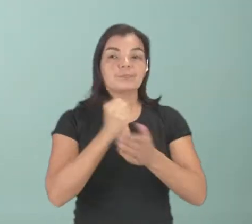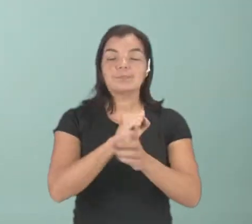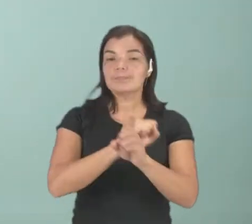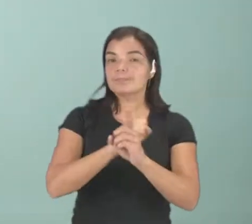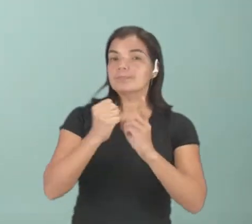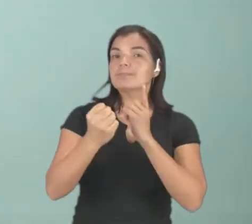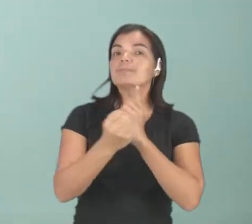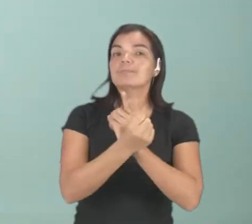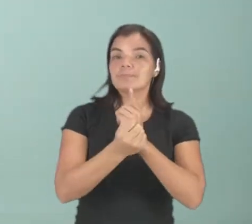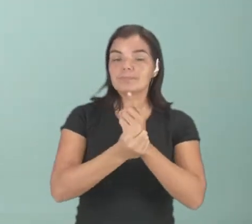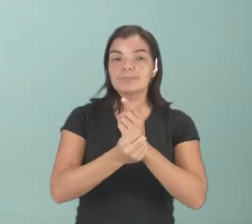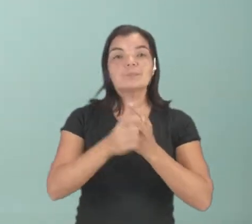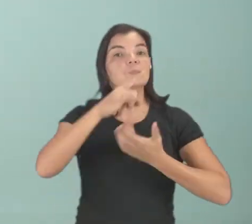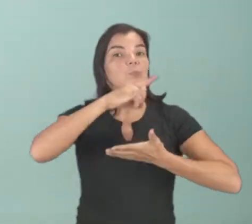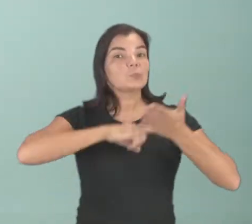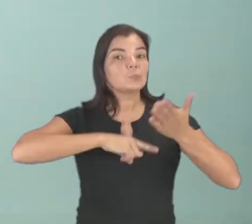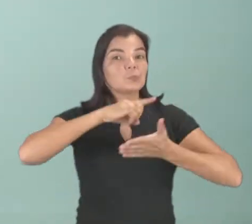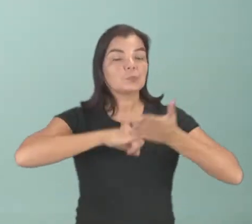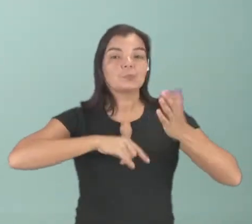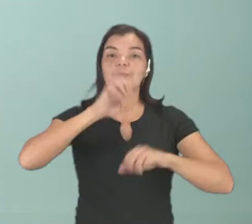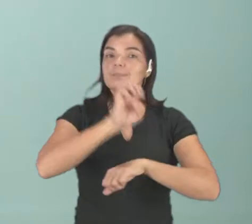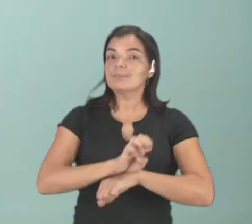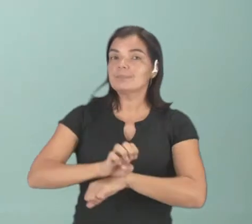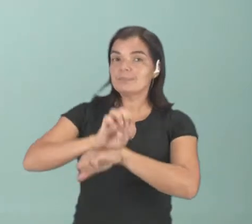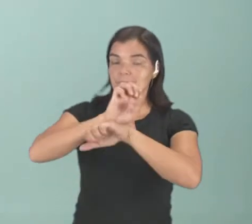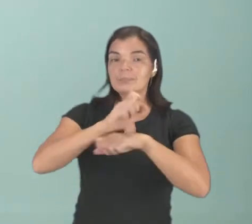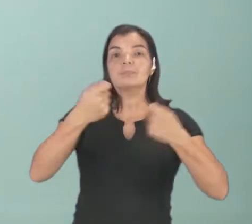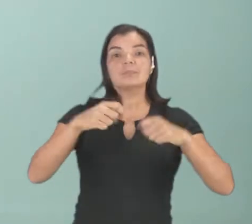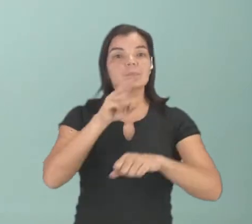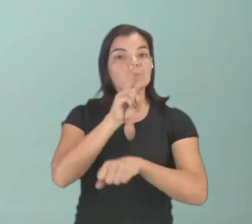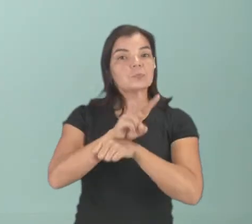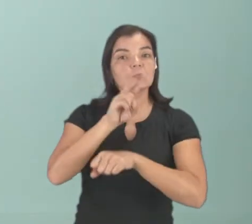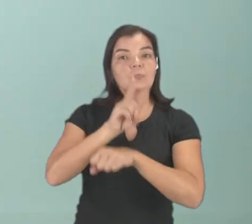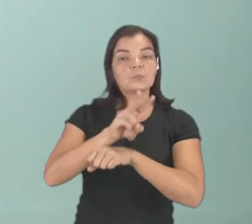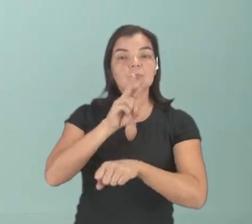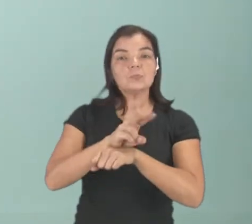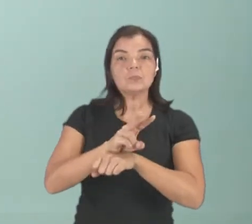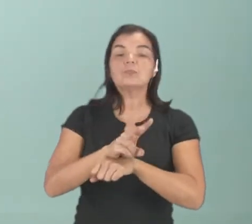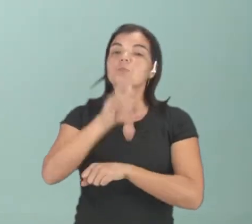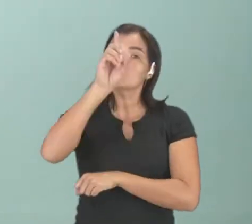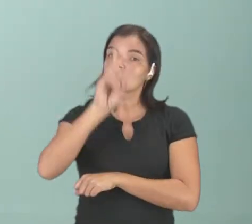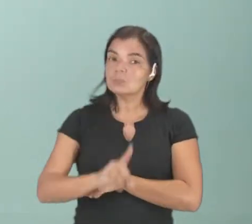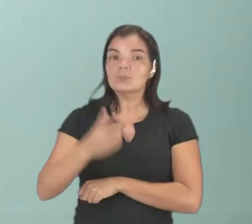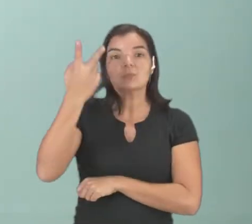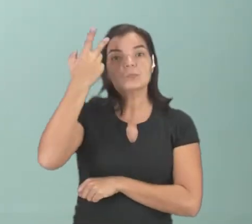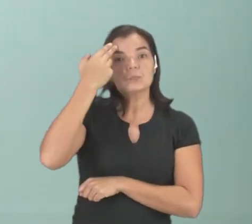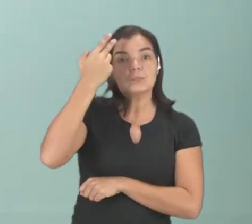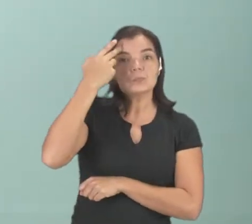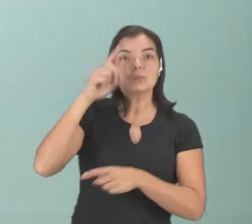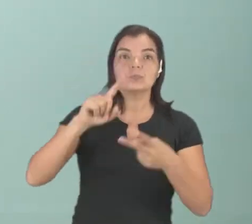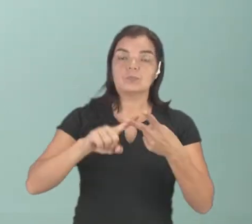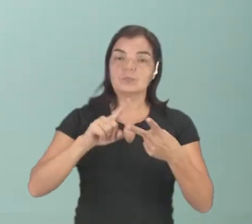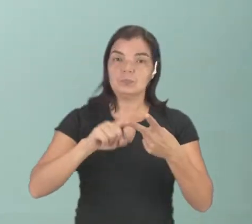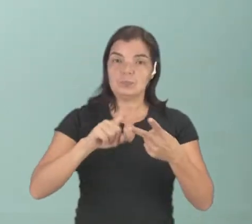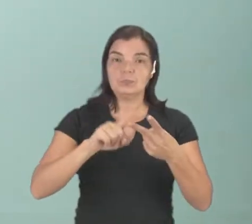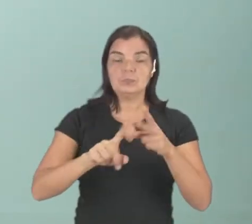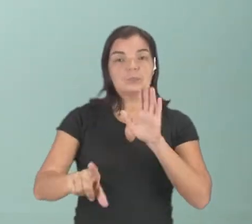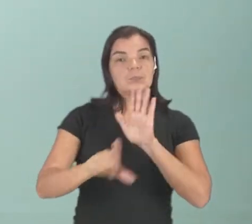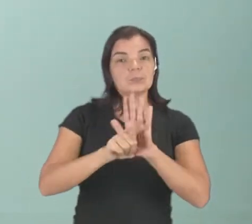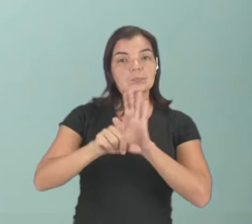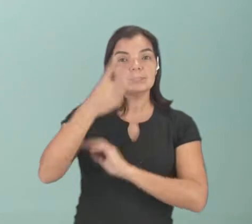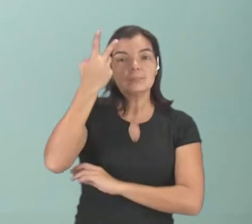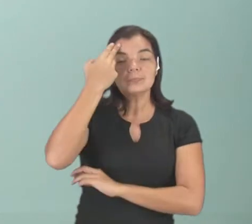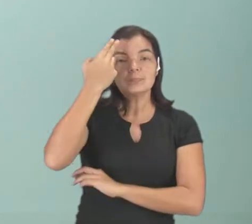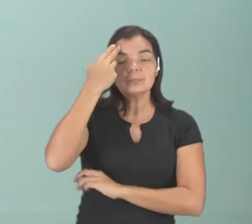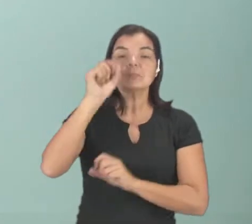foi estabelecida a partir de um contrato onde o Estado deve proteger o direito natural, o direito que vem da lei